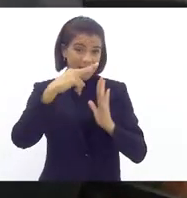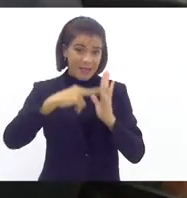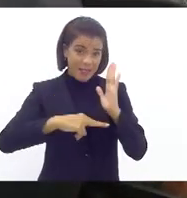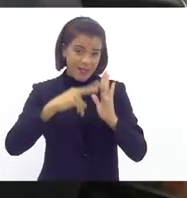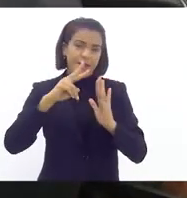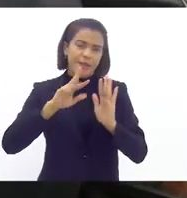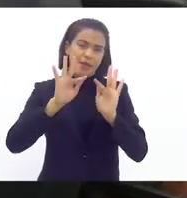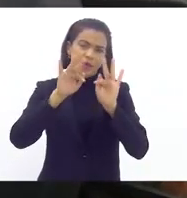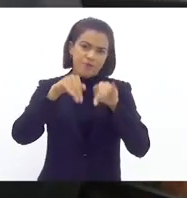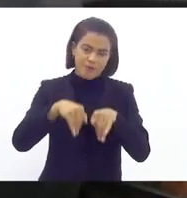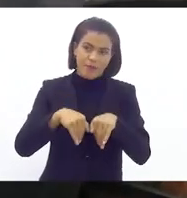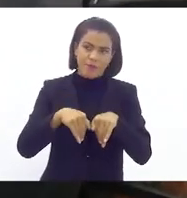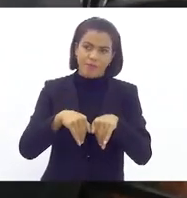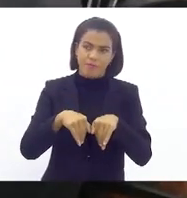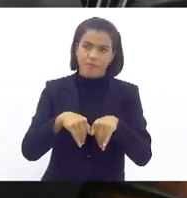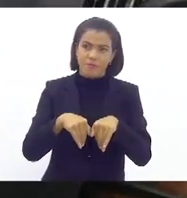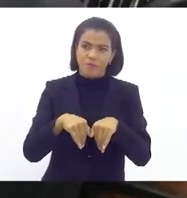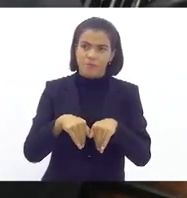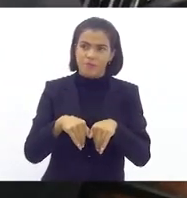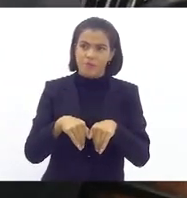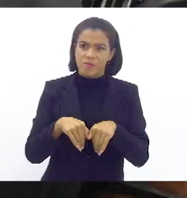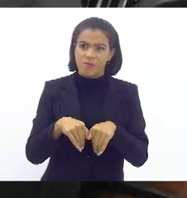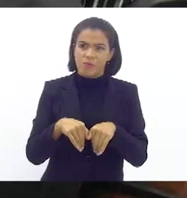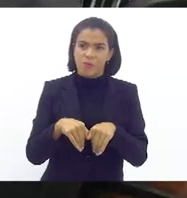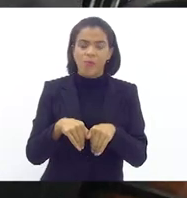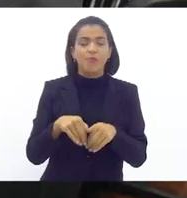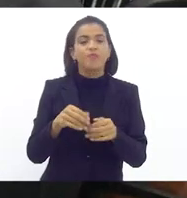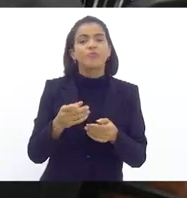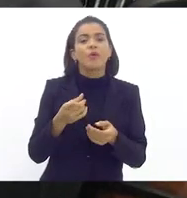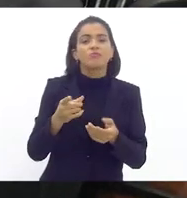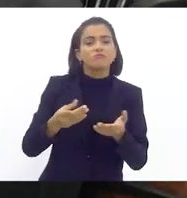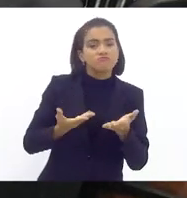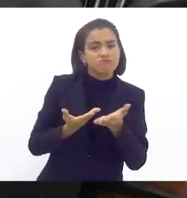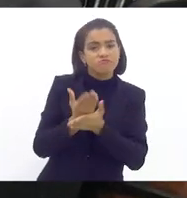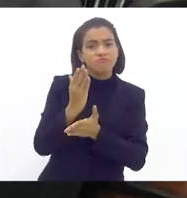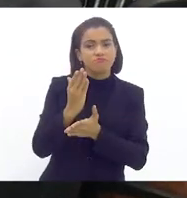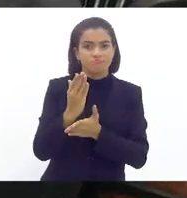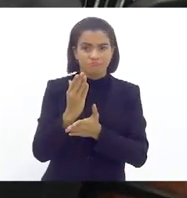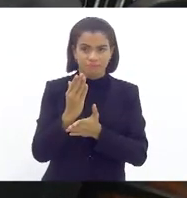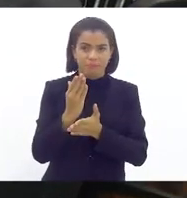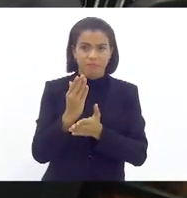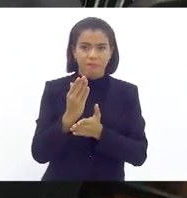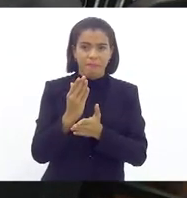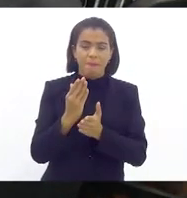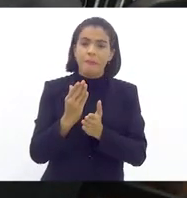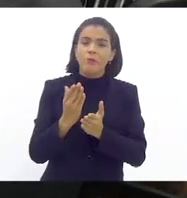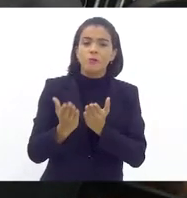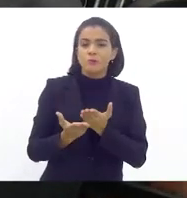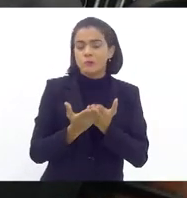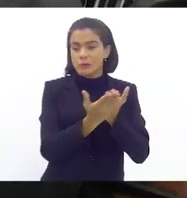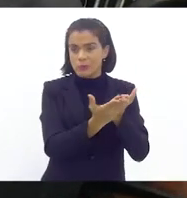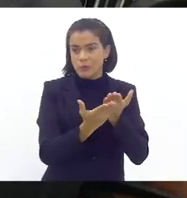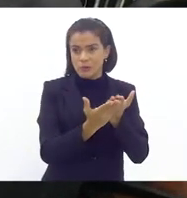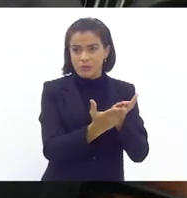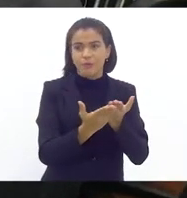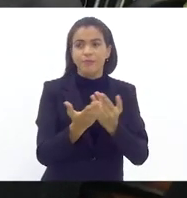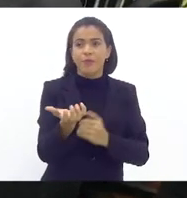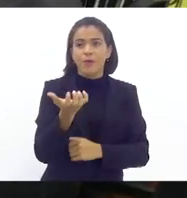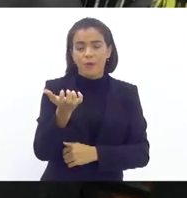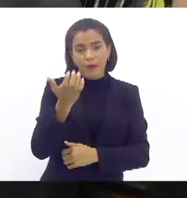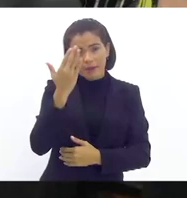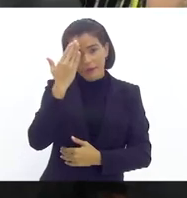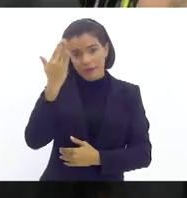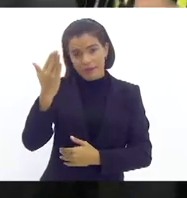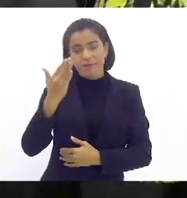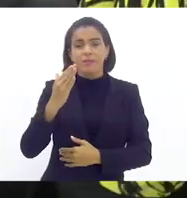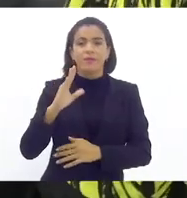final nós vamos ler e vamos dar um sentido de aprovação por aclamação dos encaminhamentos, eu quero agradecer em nome